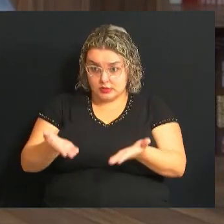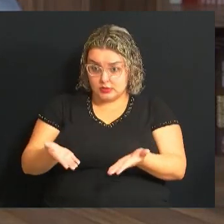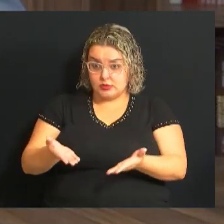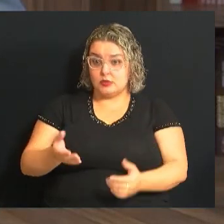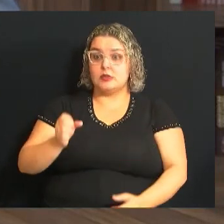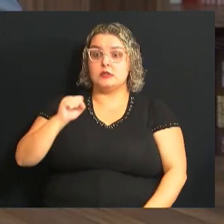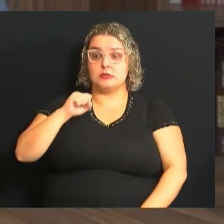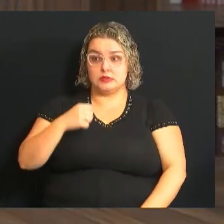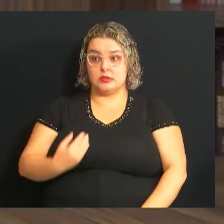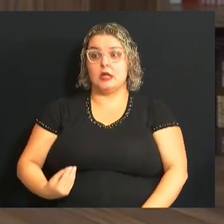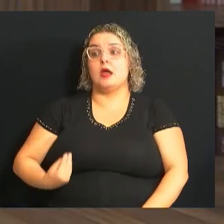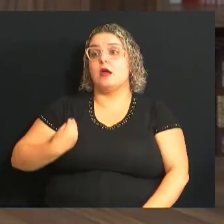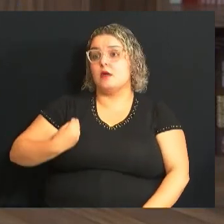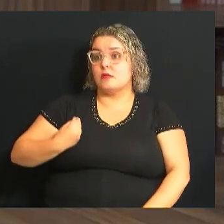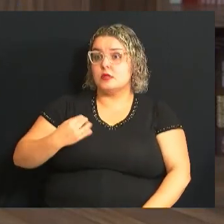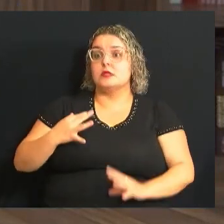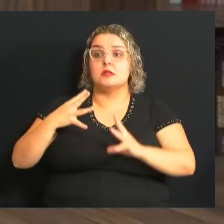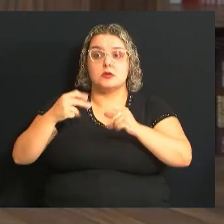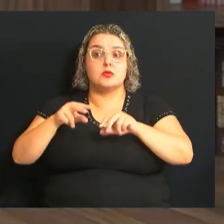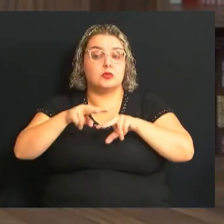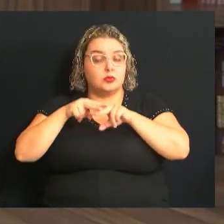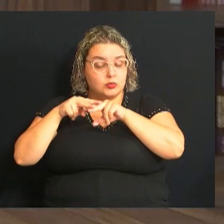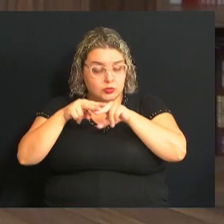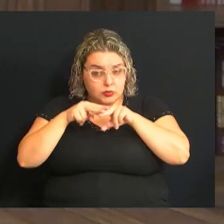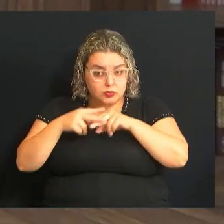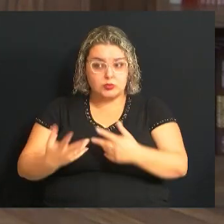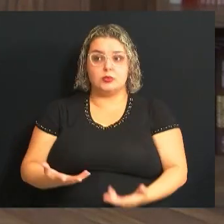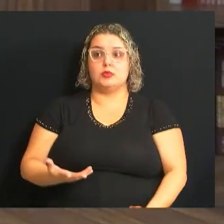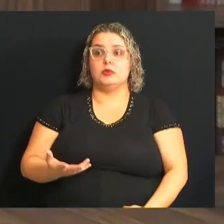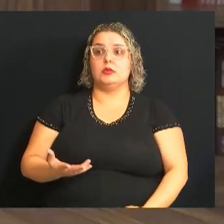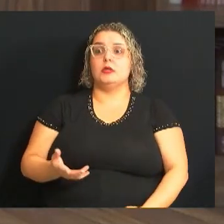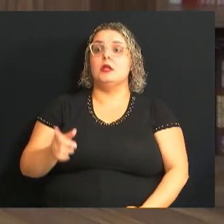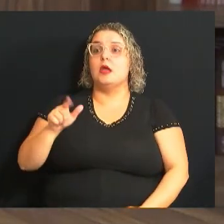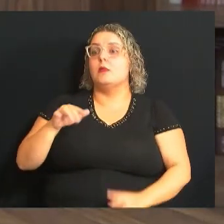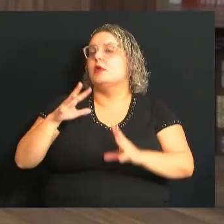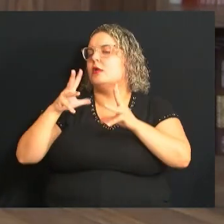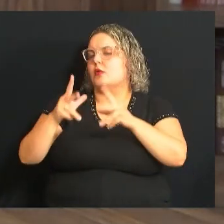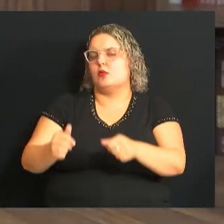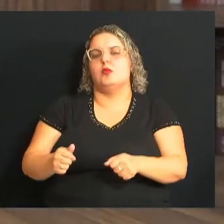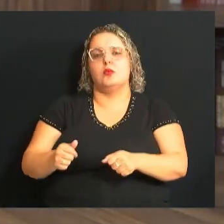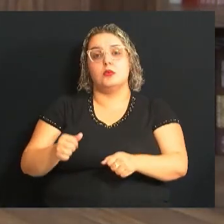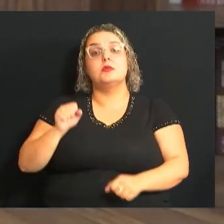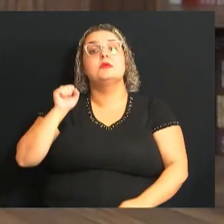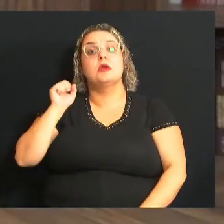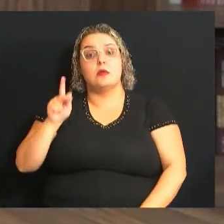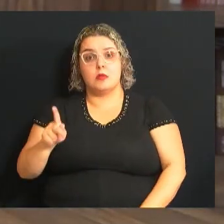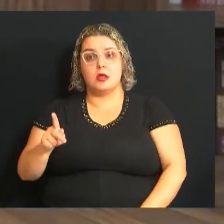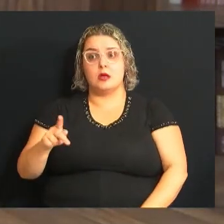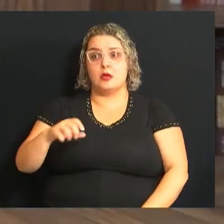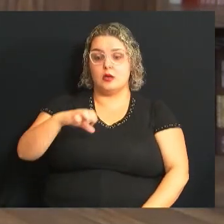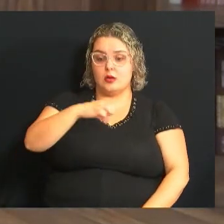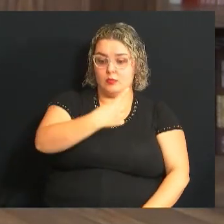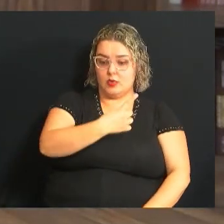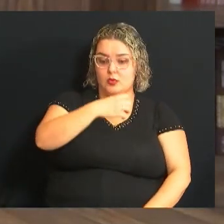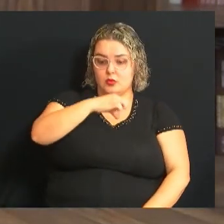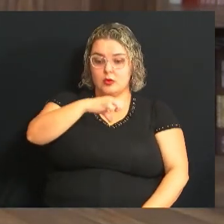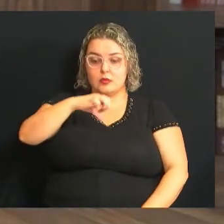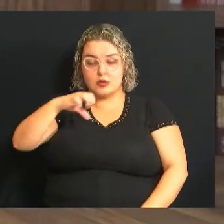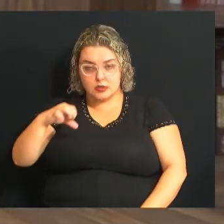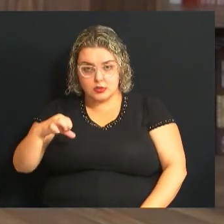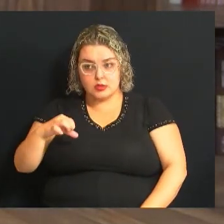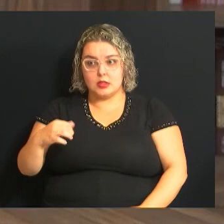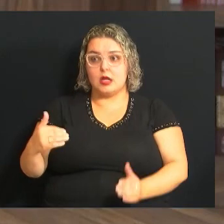revisão da vida toda cabe praticamente para todos aqueles que aposentaram entre 99 e